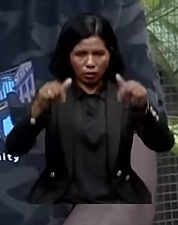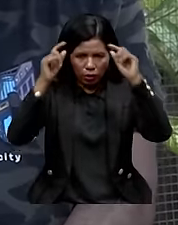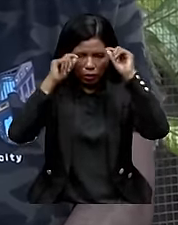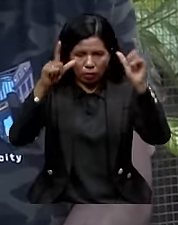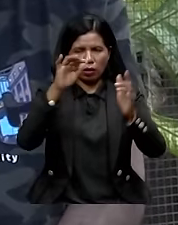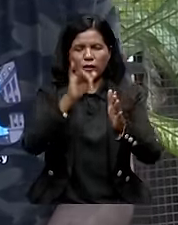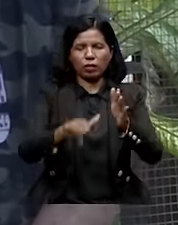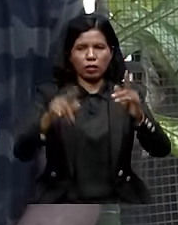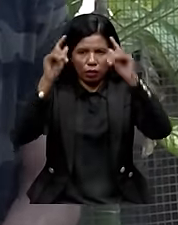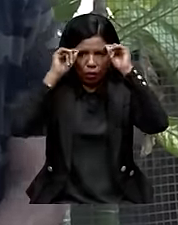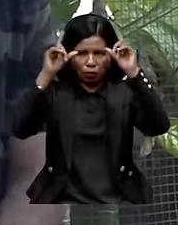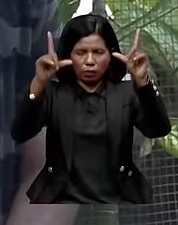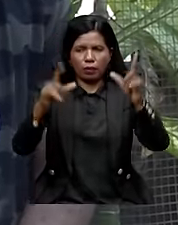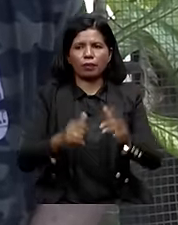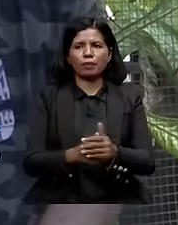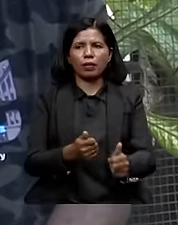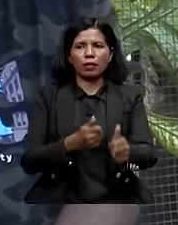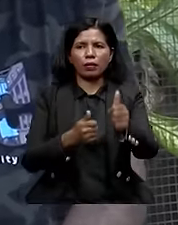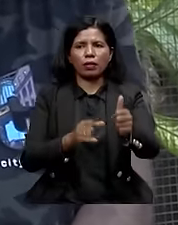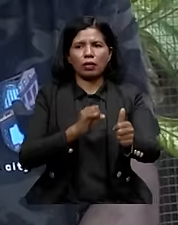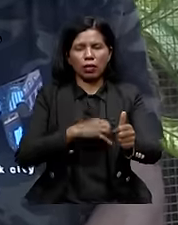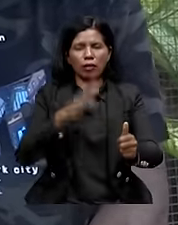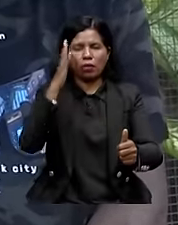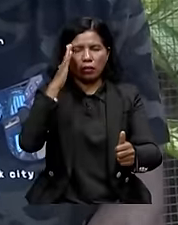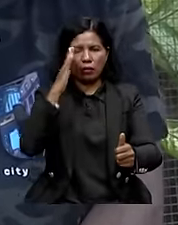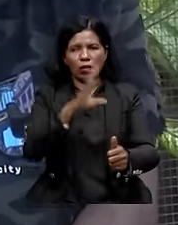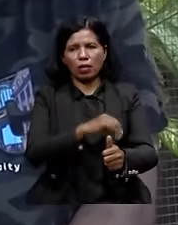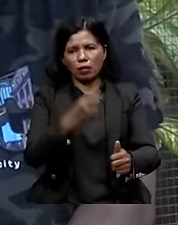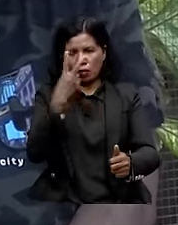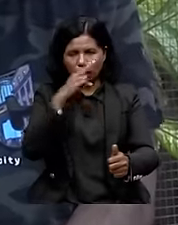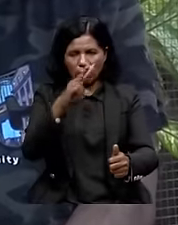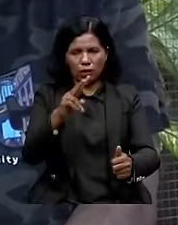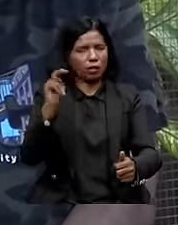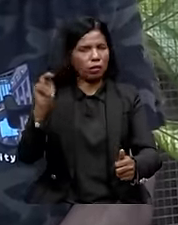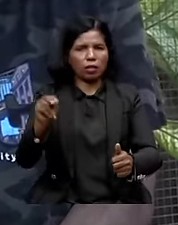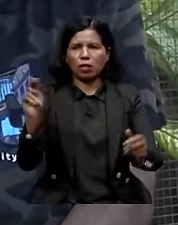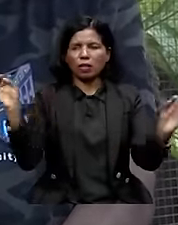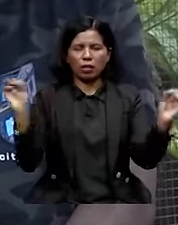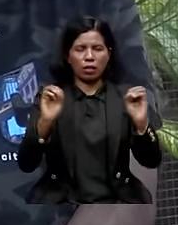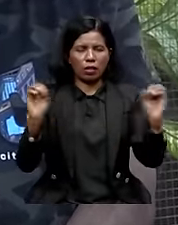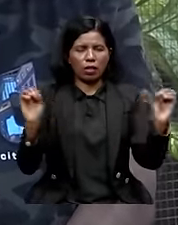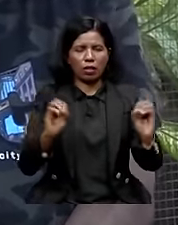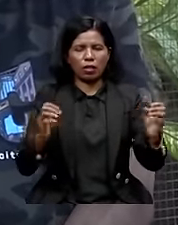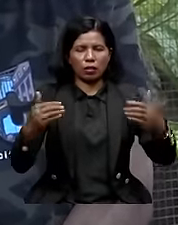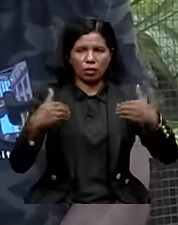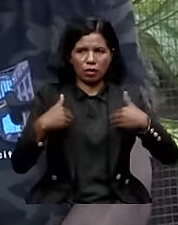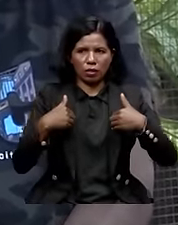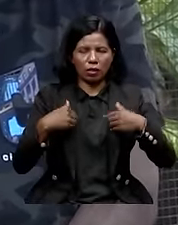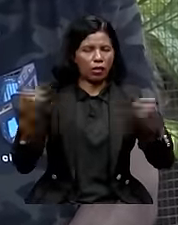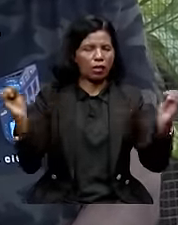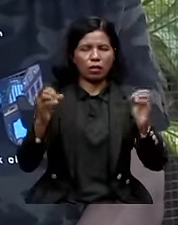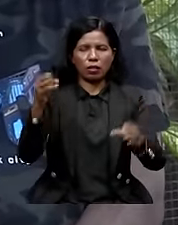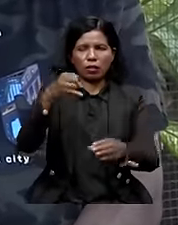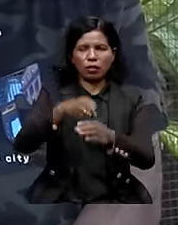ela é Timor, tuir buat nebe hau hatene, no hau hare, nia laiha la envolve